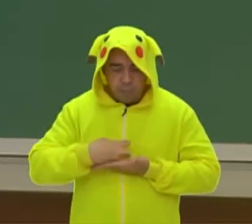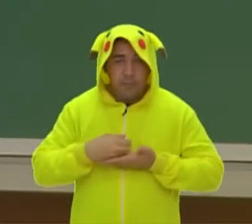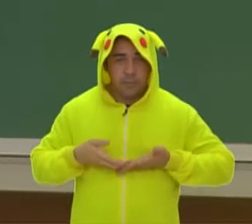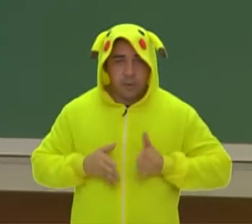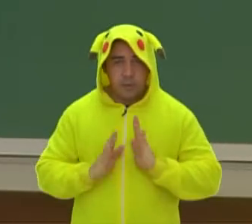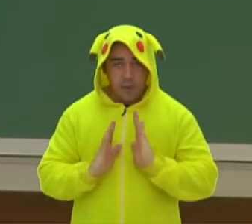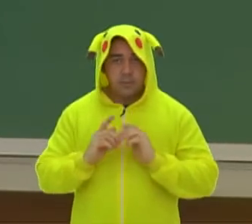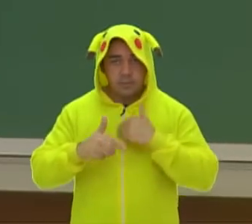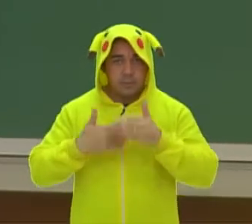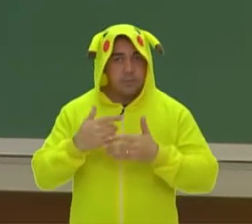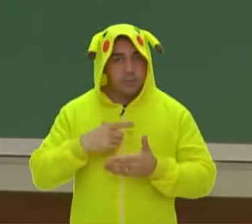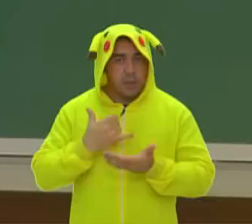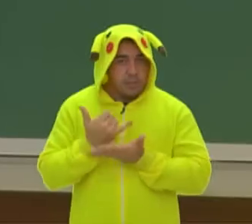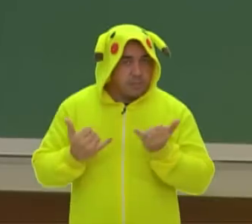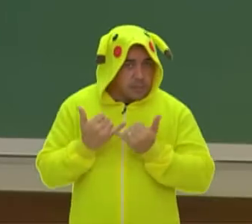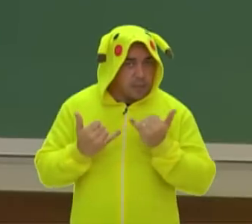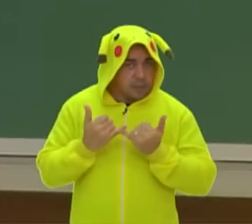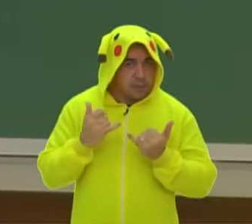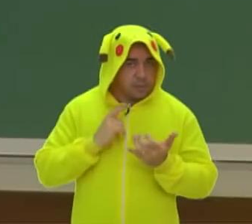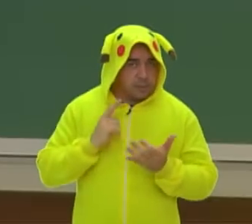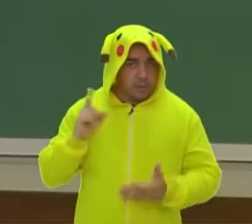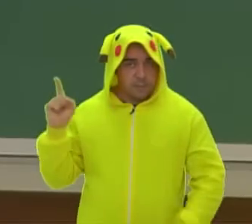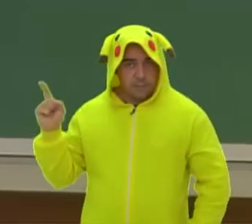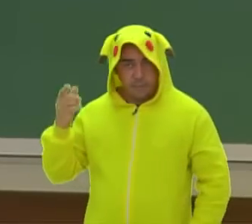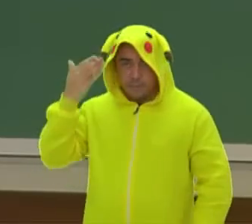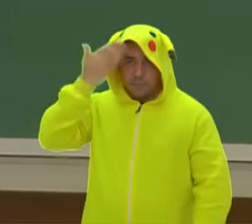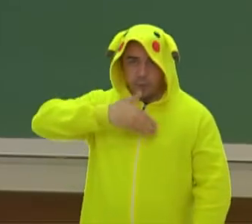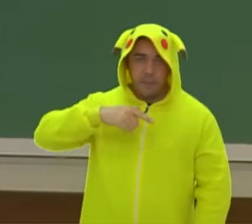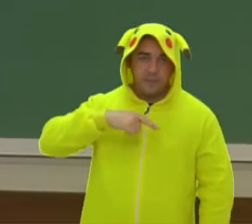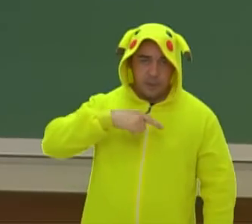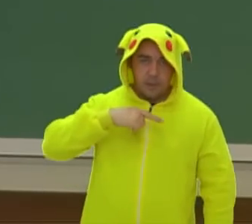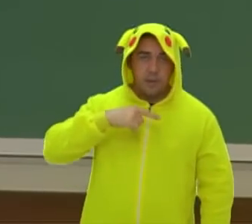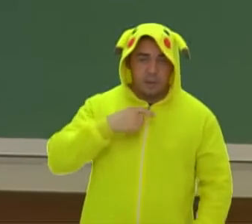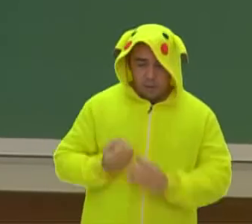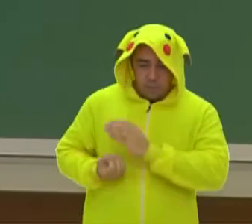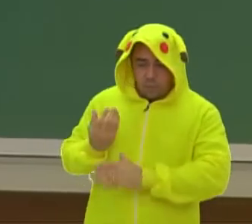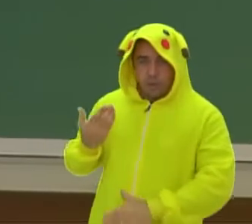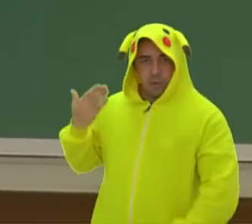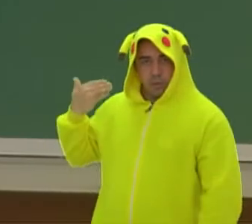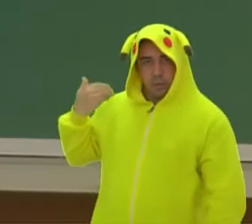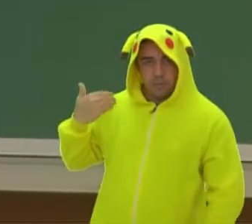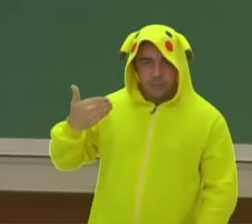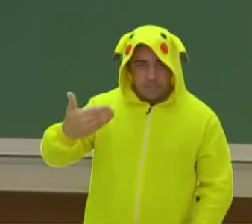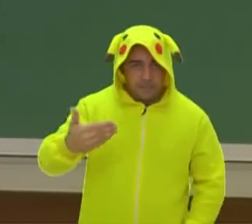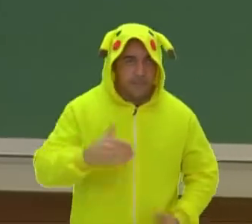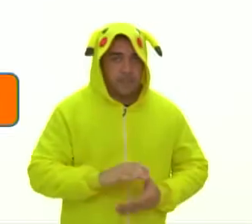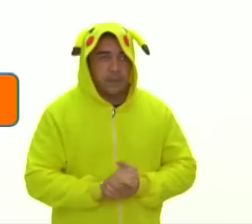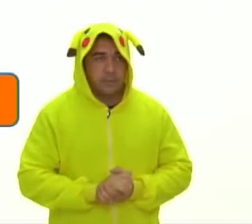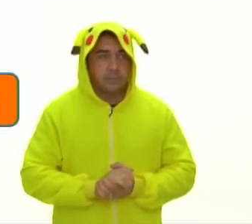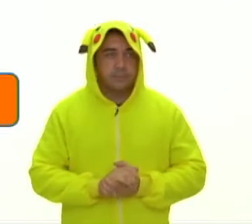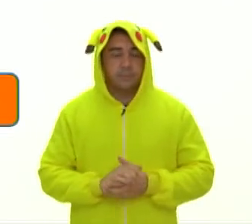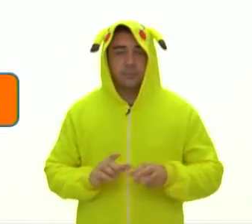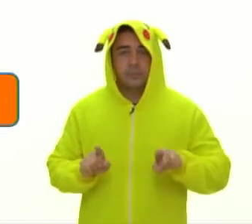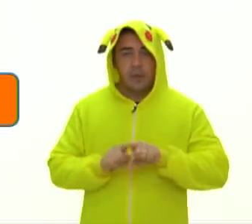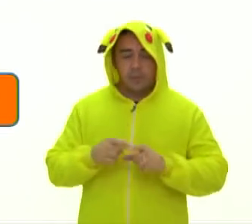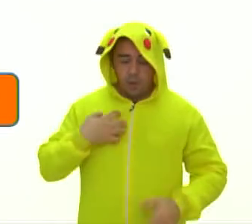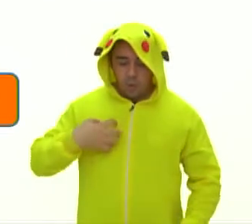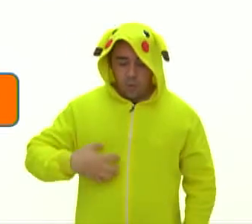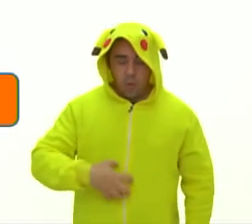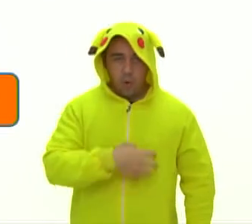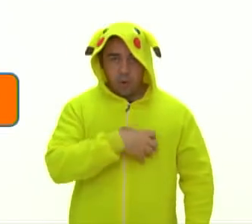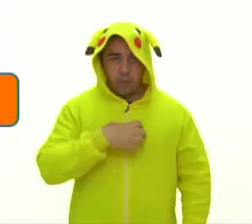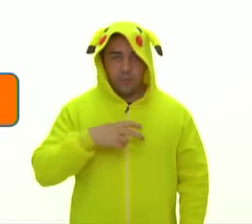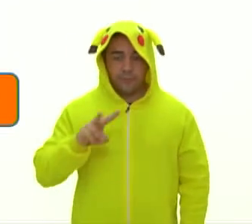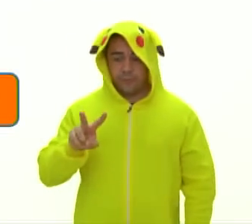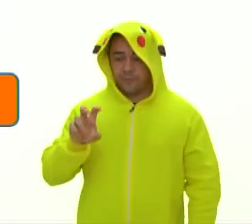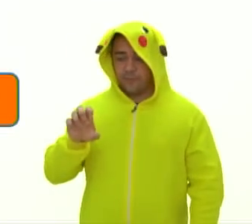bem grandes, inclusive. Então, mostra uma evidência de que tem um ancestral comum, né? O que mais? Os órgãos vestigiais. Então, olha